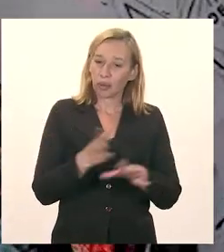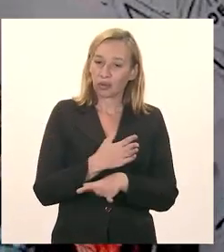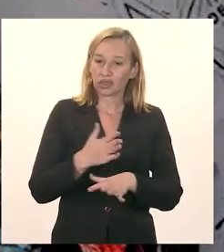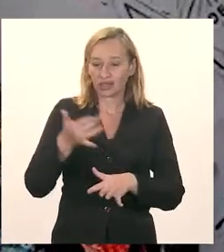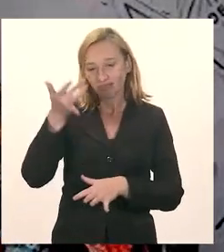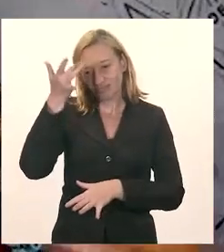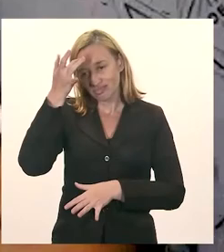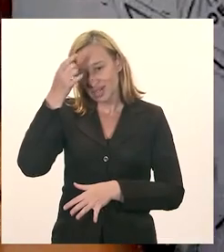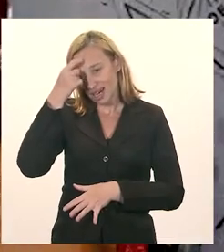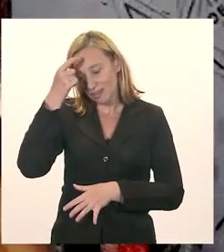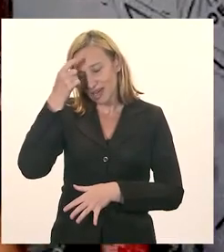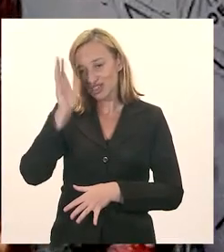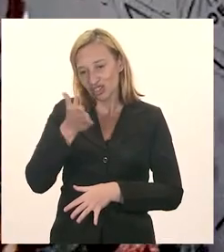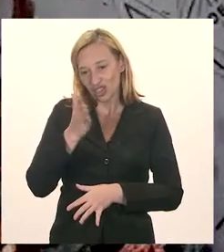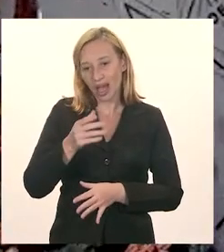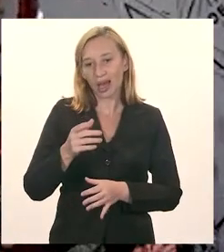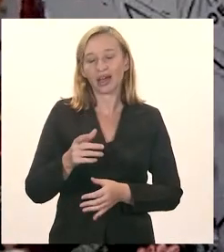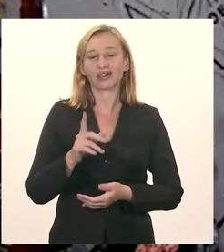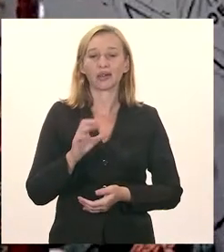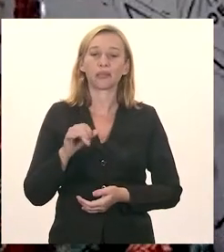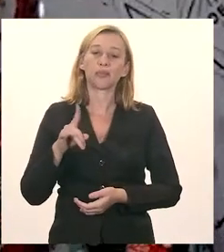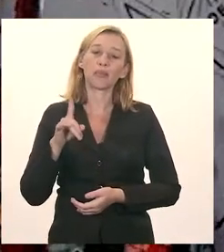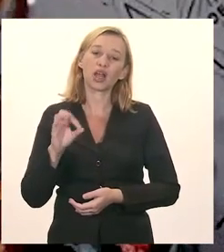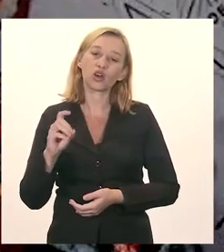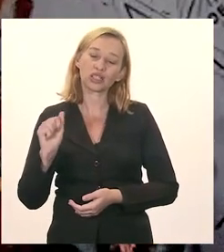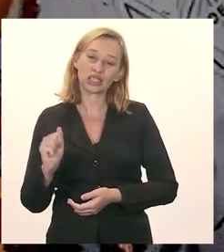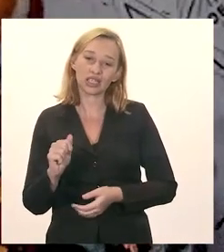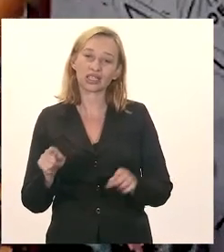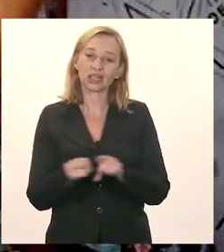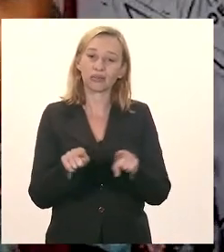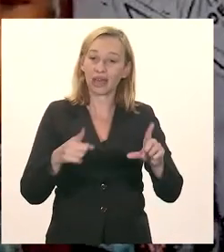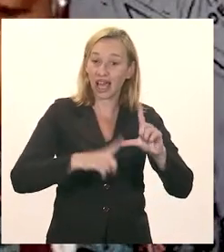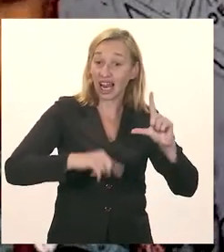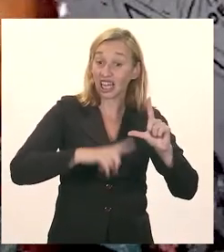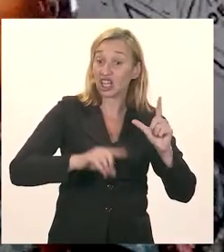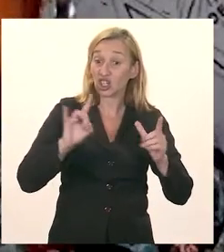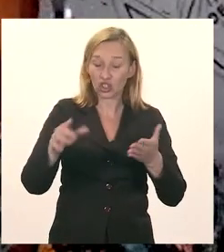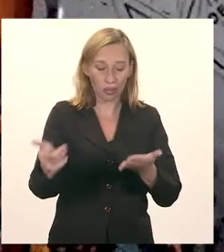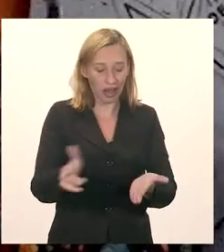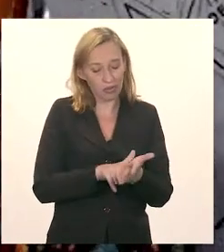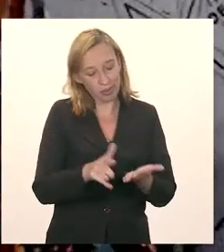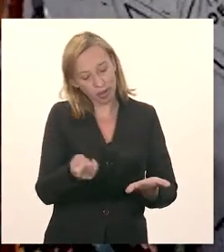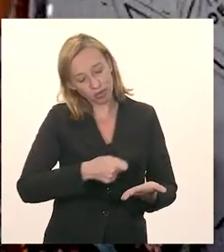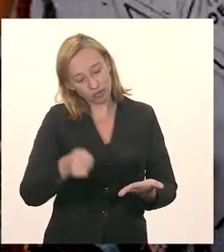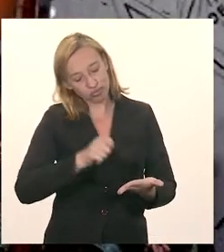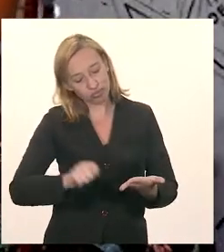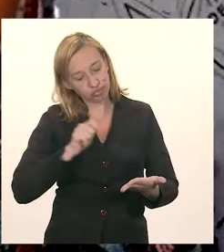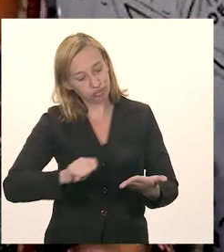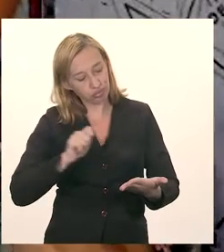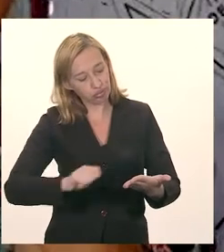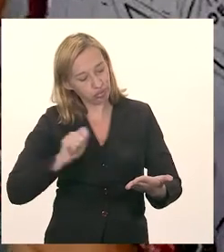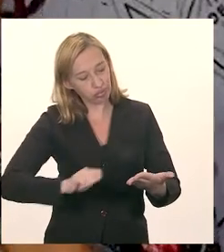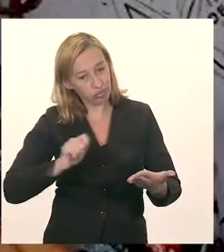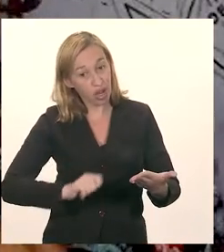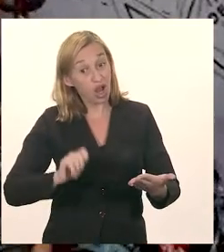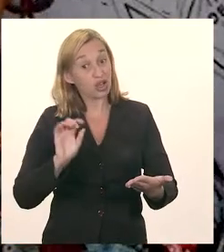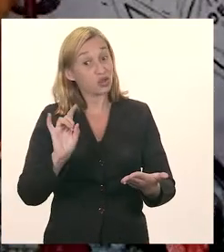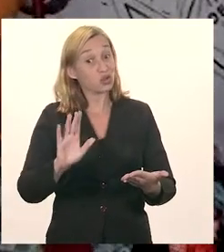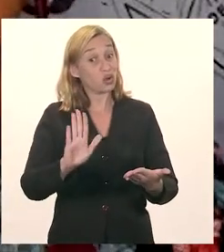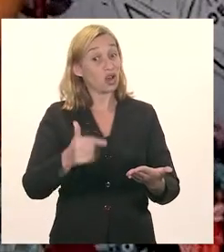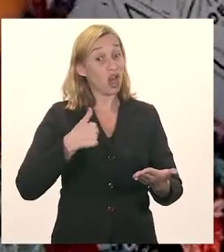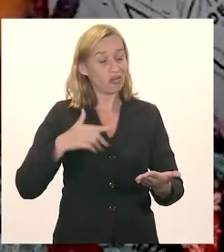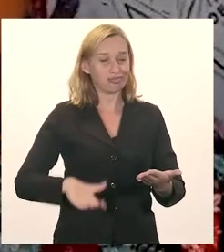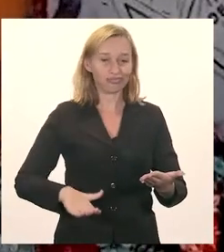prontas na minha cabeça, assim. A melodia e a letra. Eu só pegava um papel e começava a anotar. Só